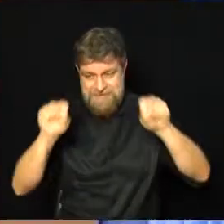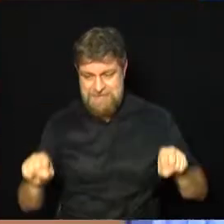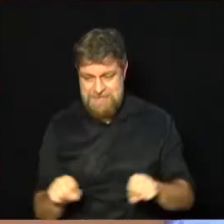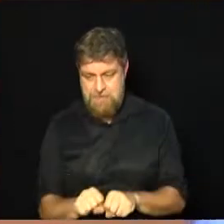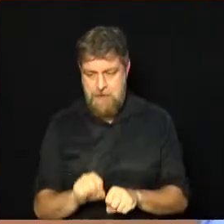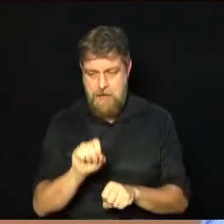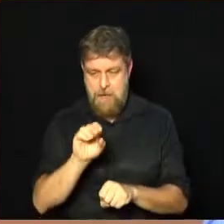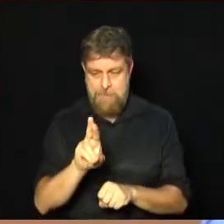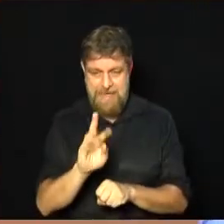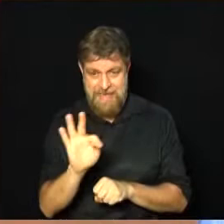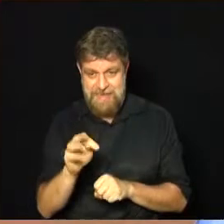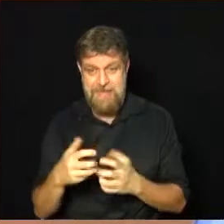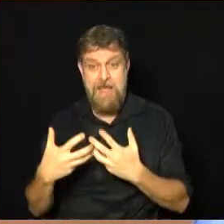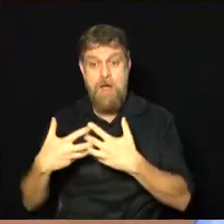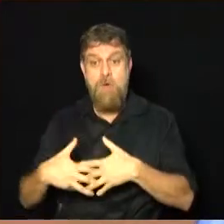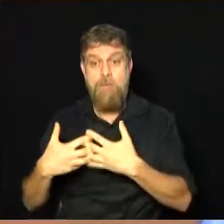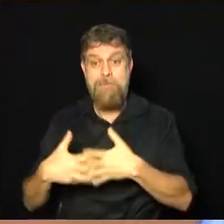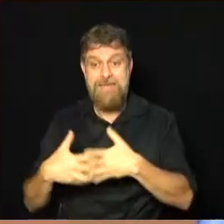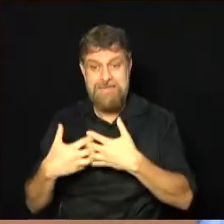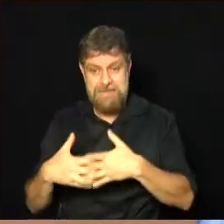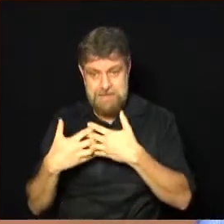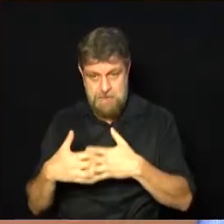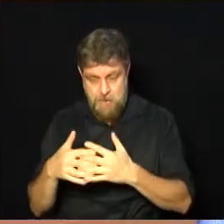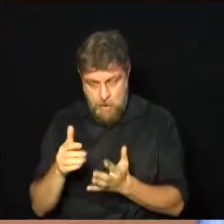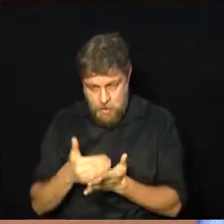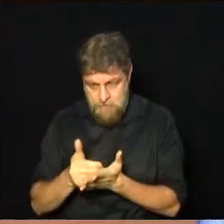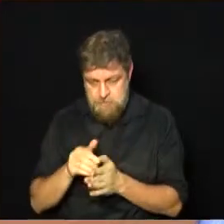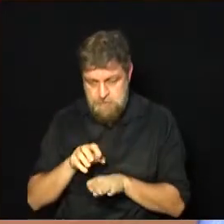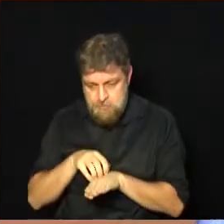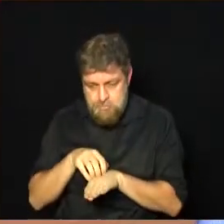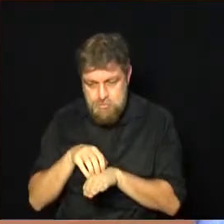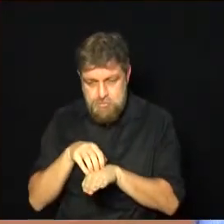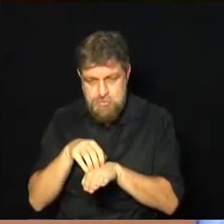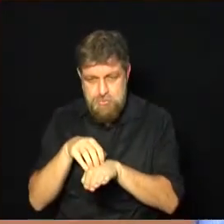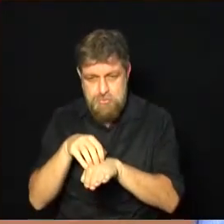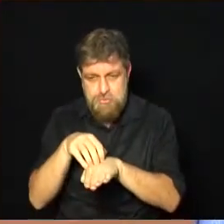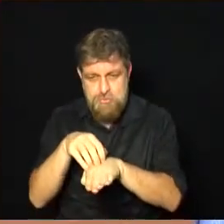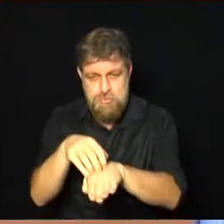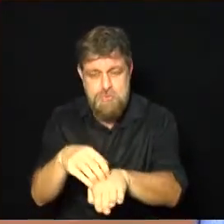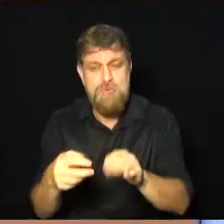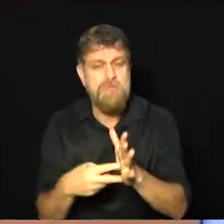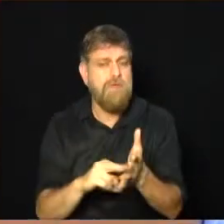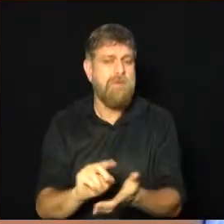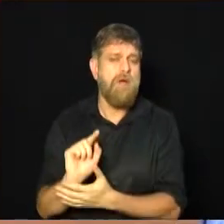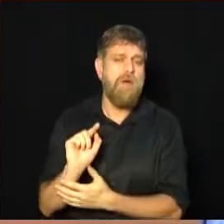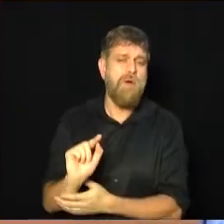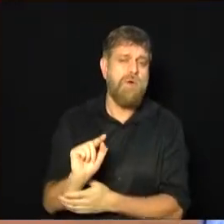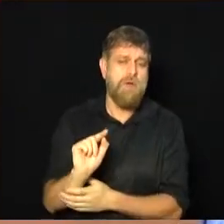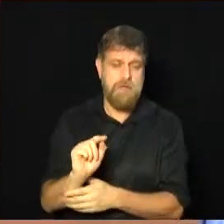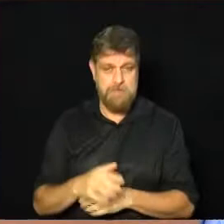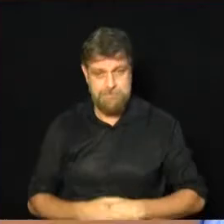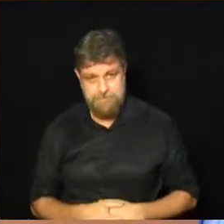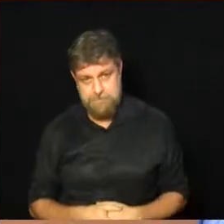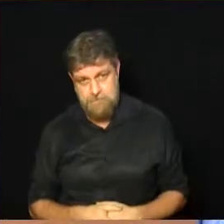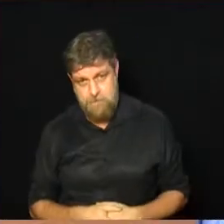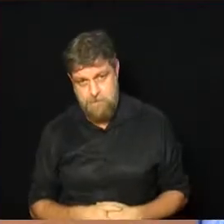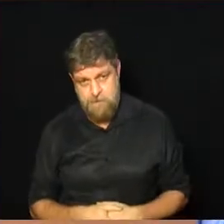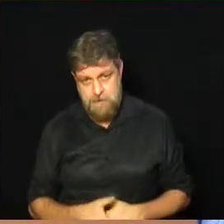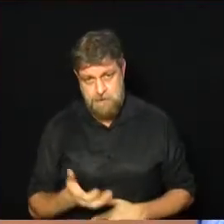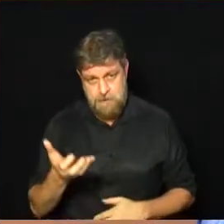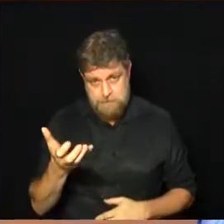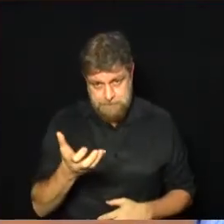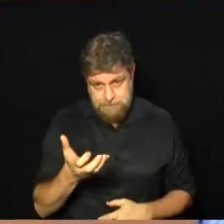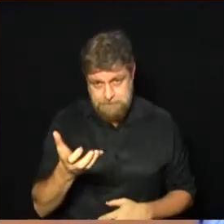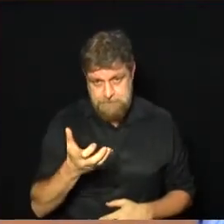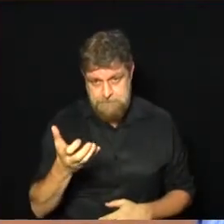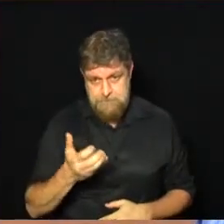torná-lo operacional. É a operacionalidade do sistema. Isso quer dizer o seguinte, se quisesse